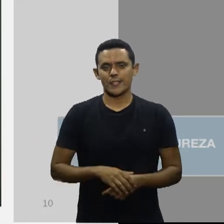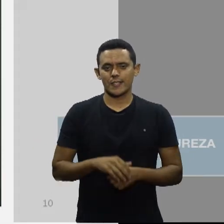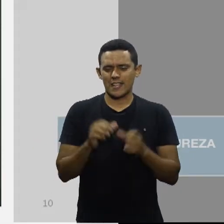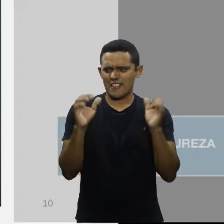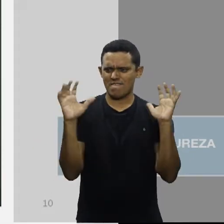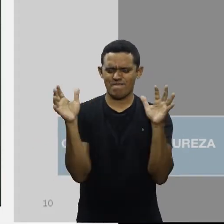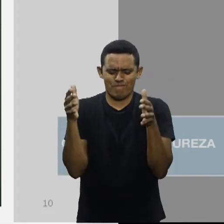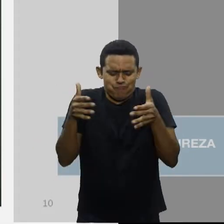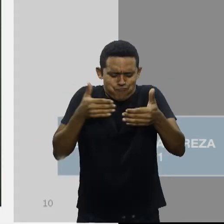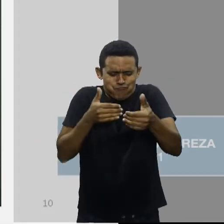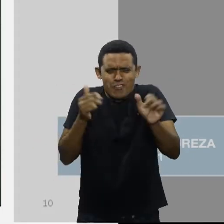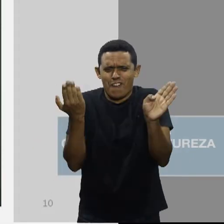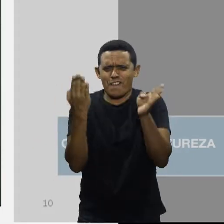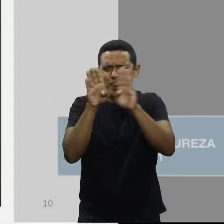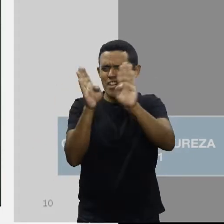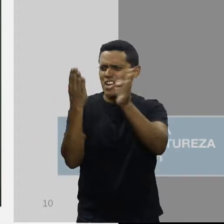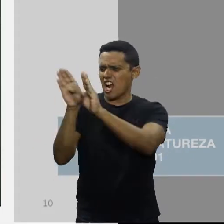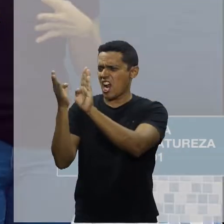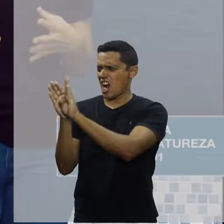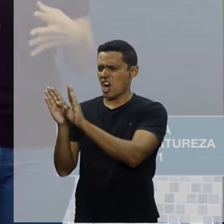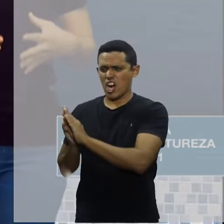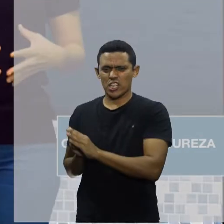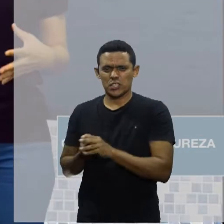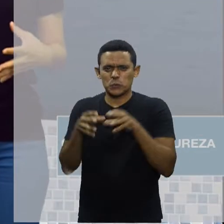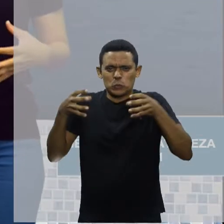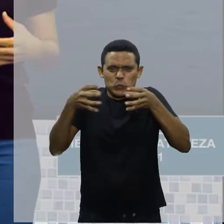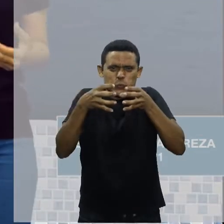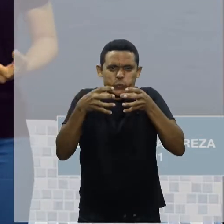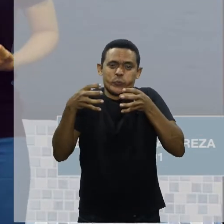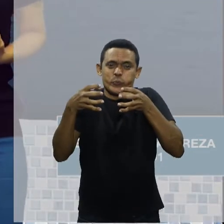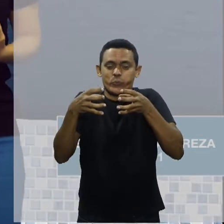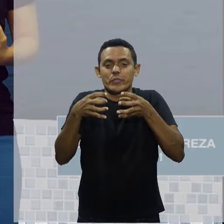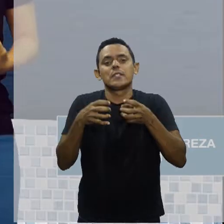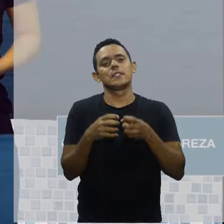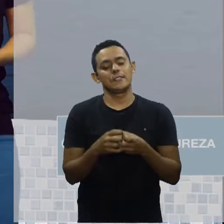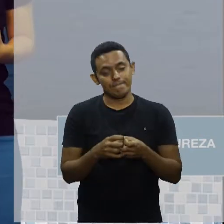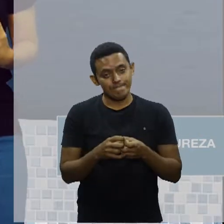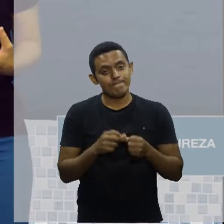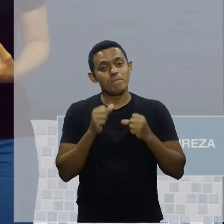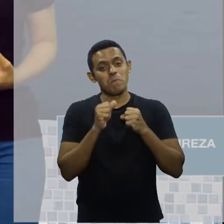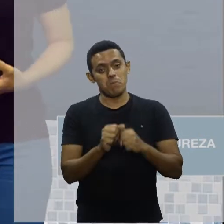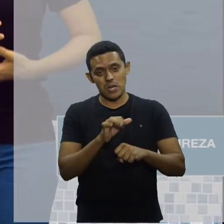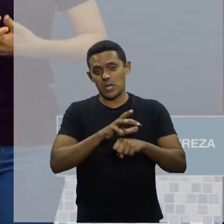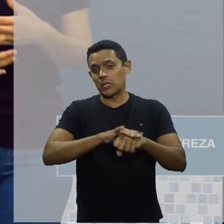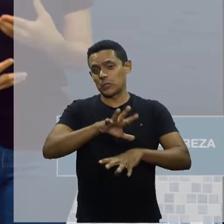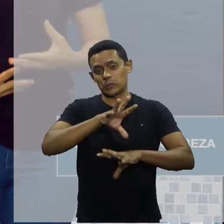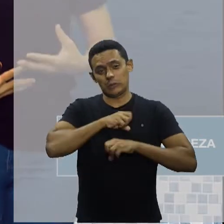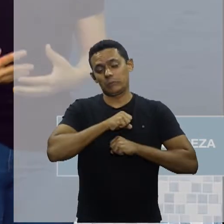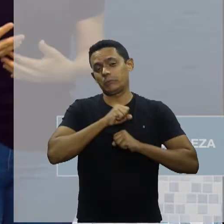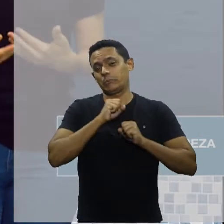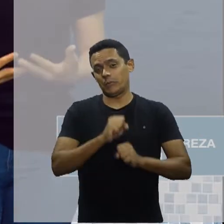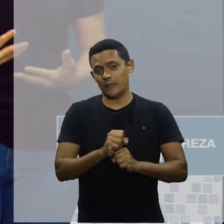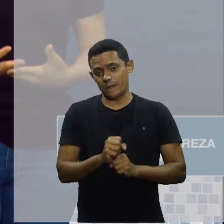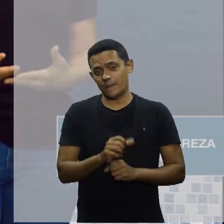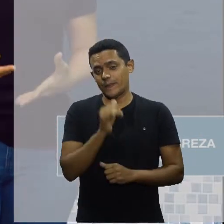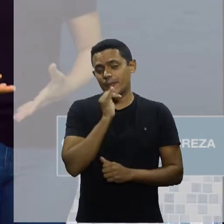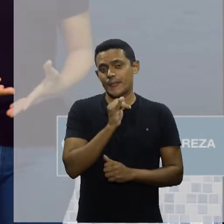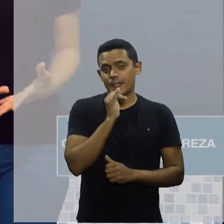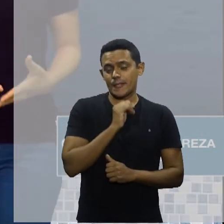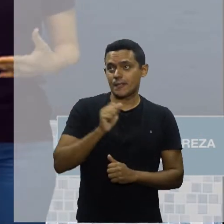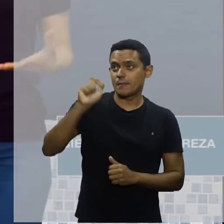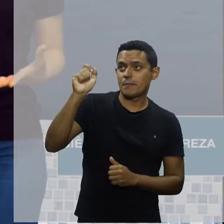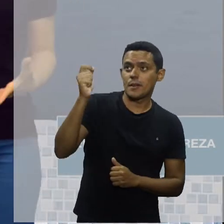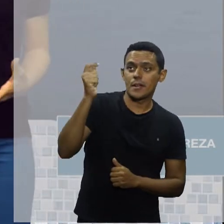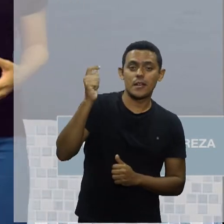faz com que esse vírus seja levado e não fique contido naquele ambiente. Ambientes com ar condicionado, ambientes fechados devem ser